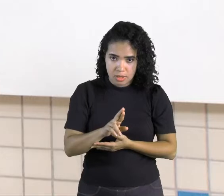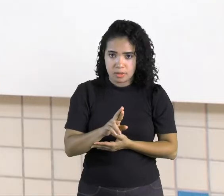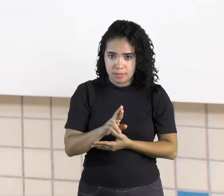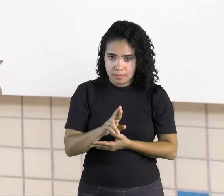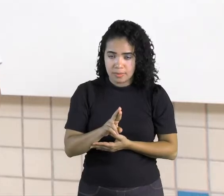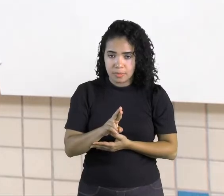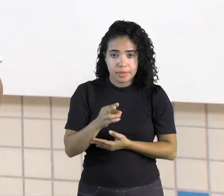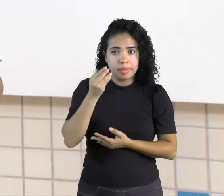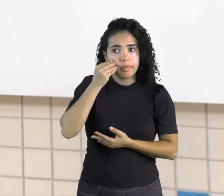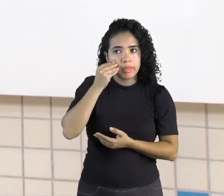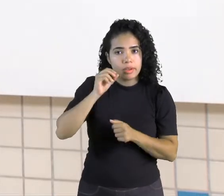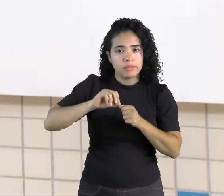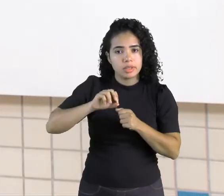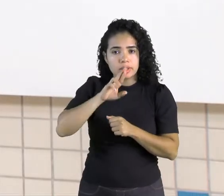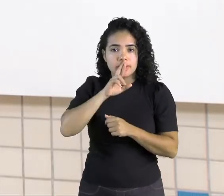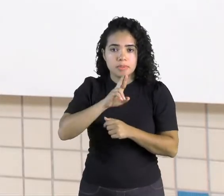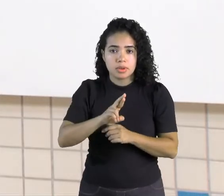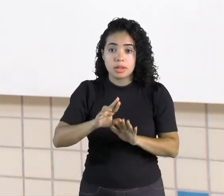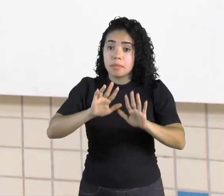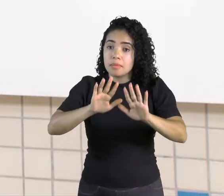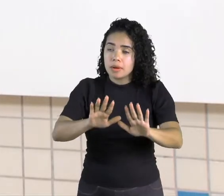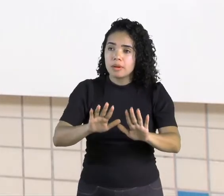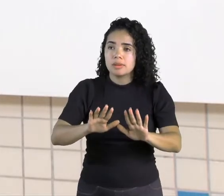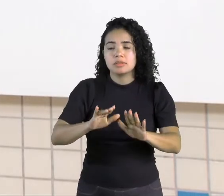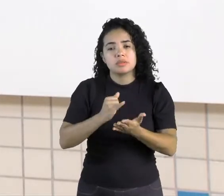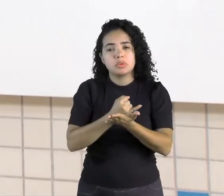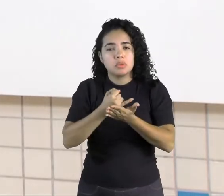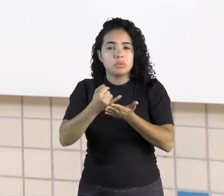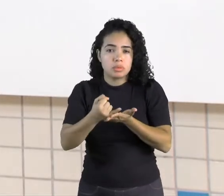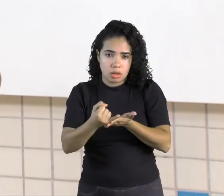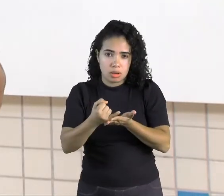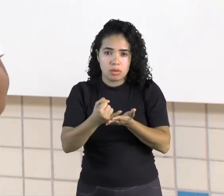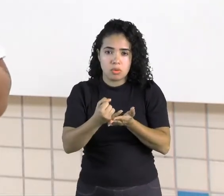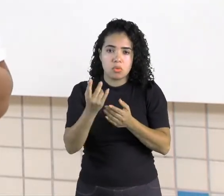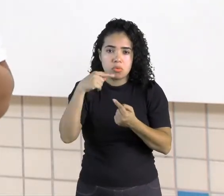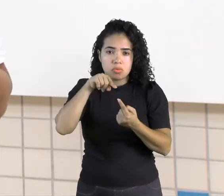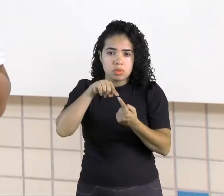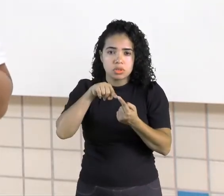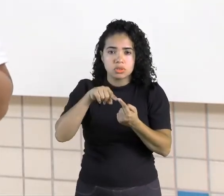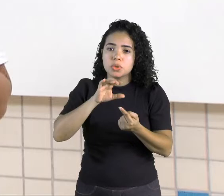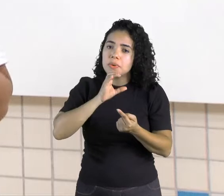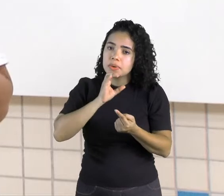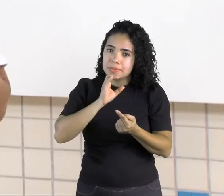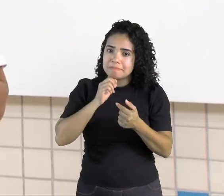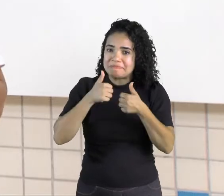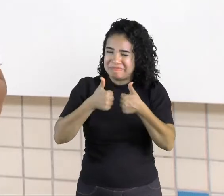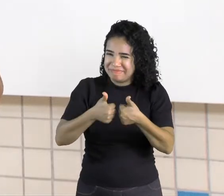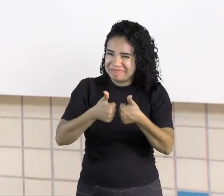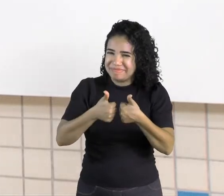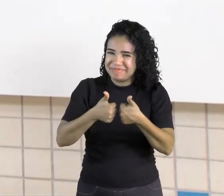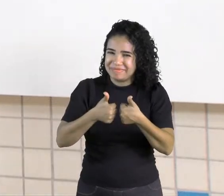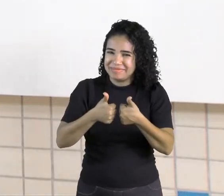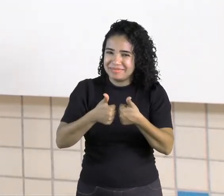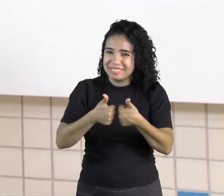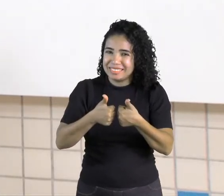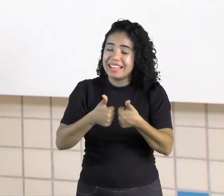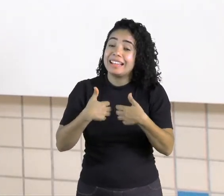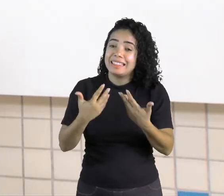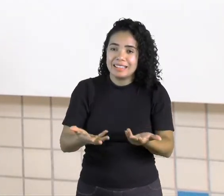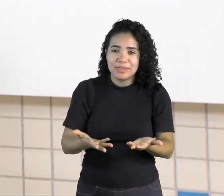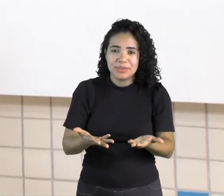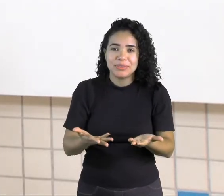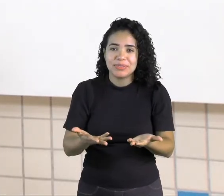aqui, tentar fazer a resposta. É mais uma introdução desse objeto de conhecimento, ok?